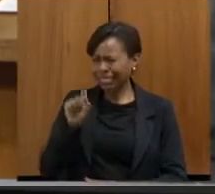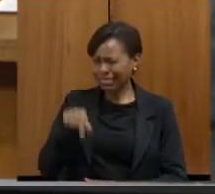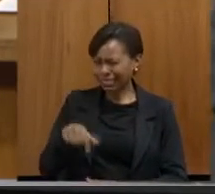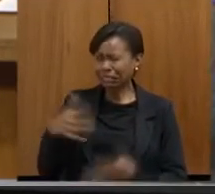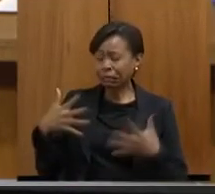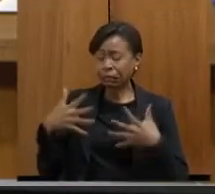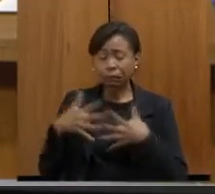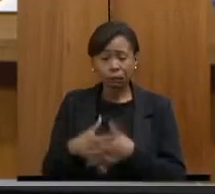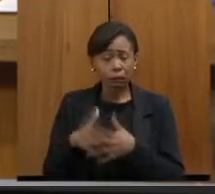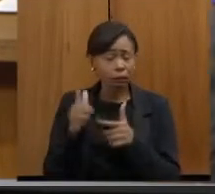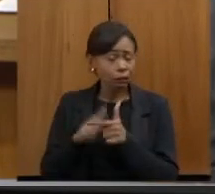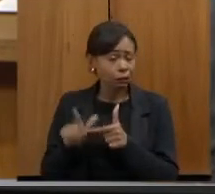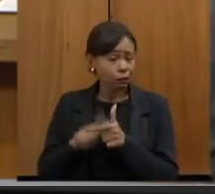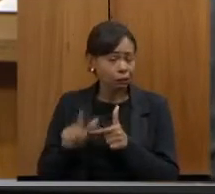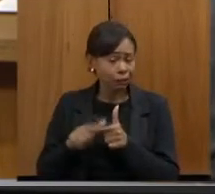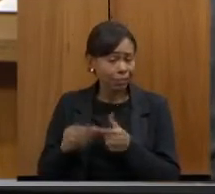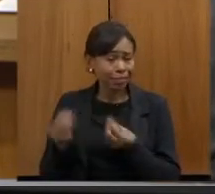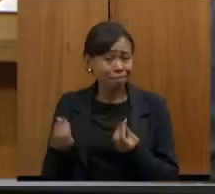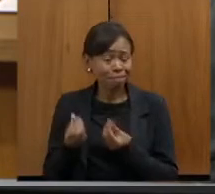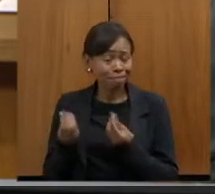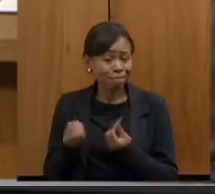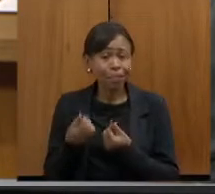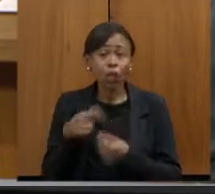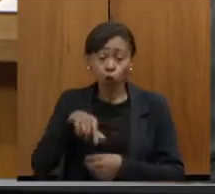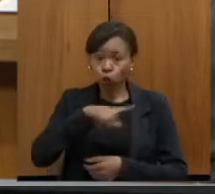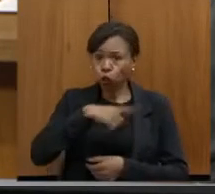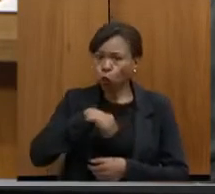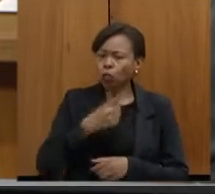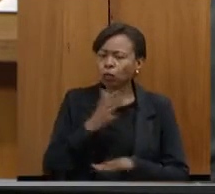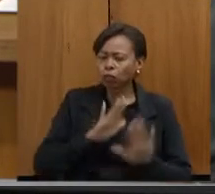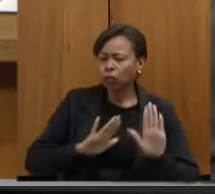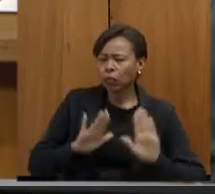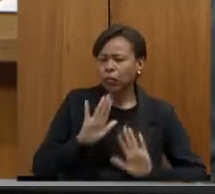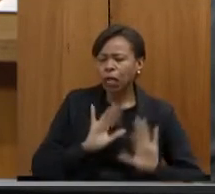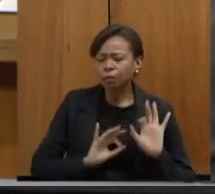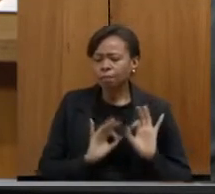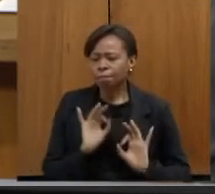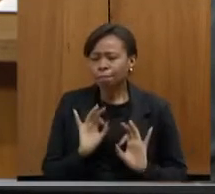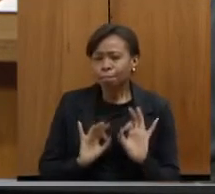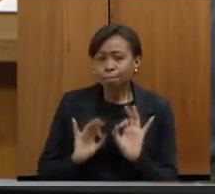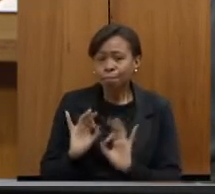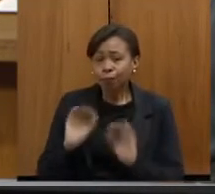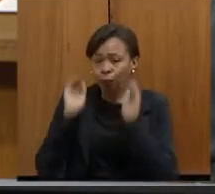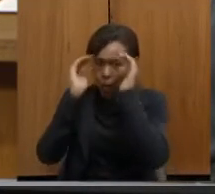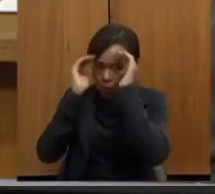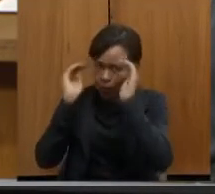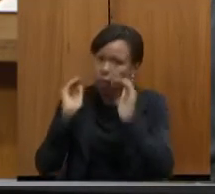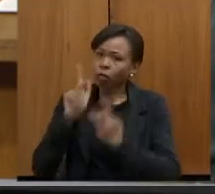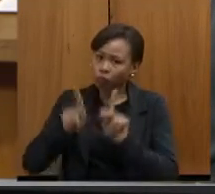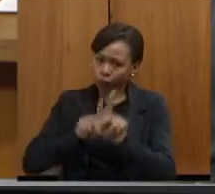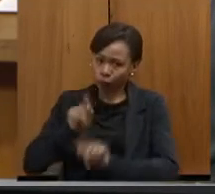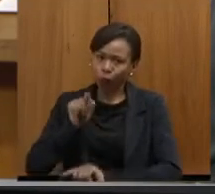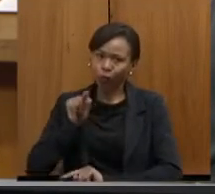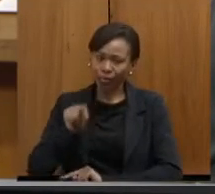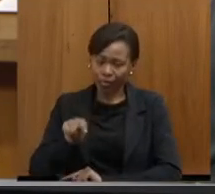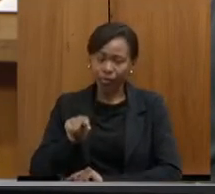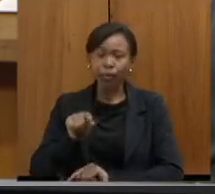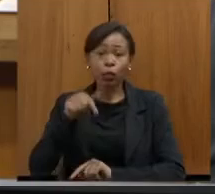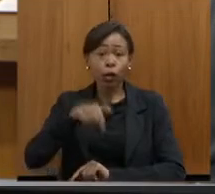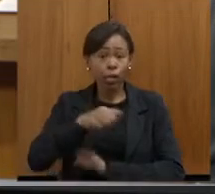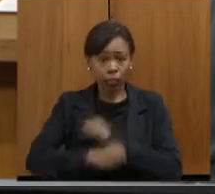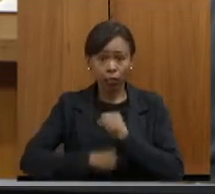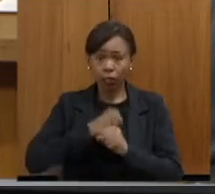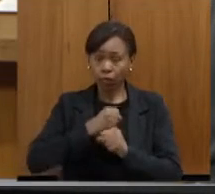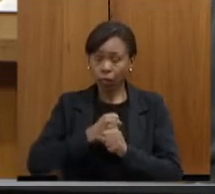é uma situação delicada, que nós todos temos muito carinho, muito cuidado, para poder lidar ali com respeito à população. Então, nesse ano,